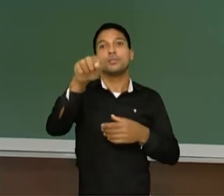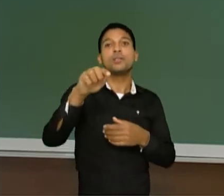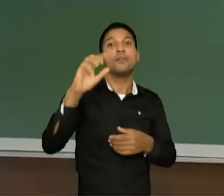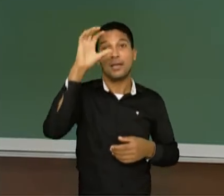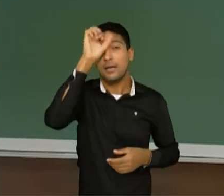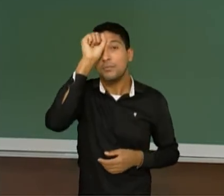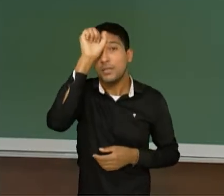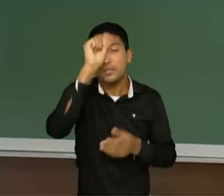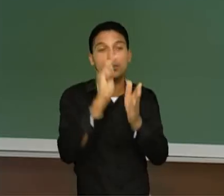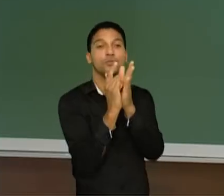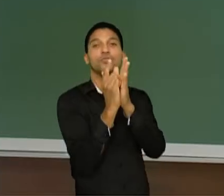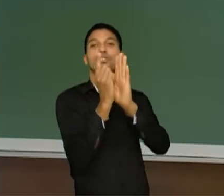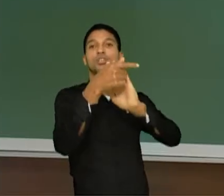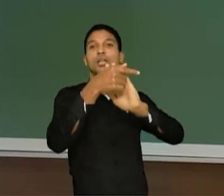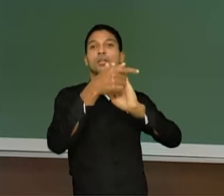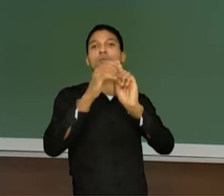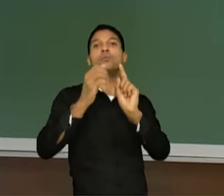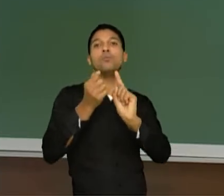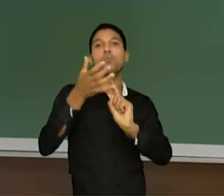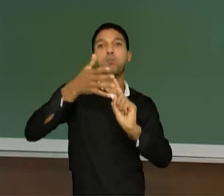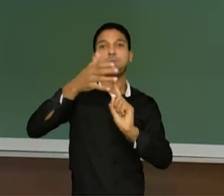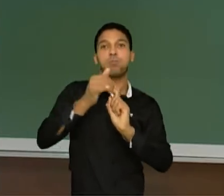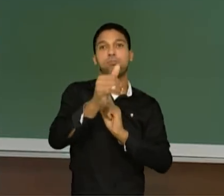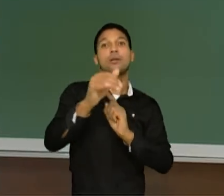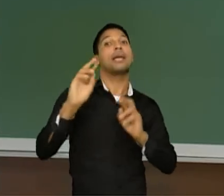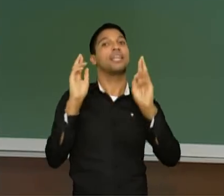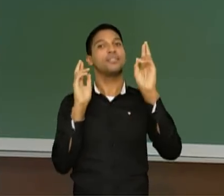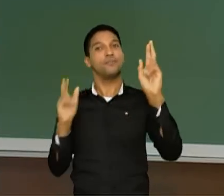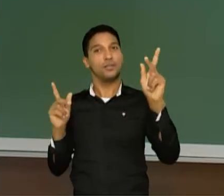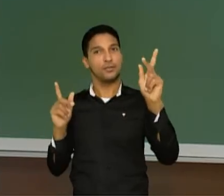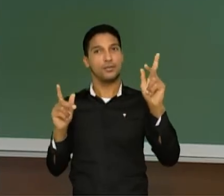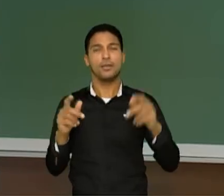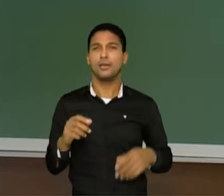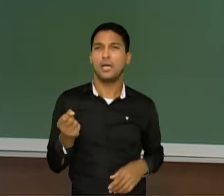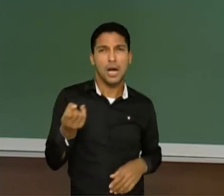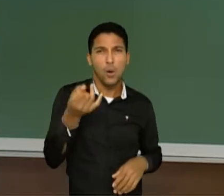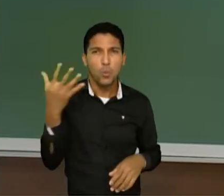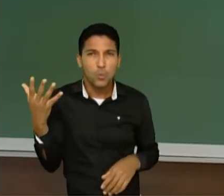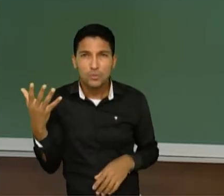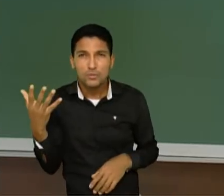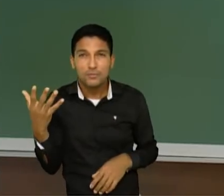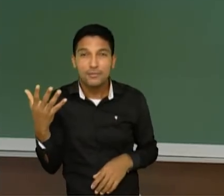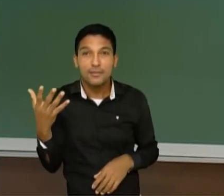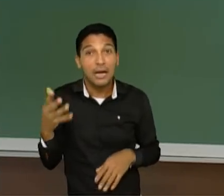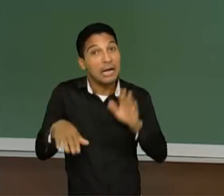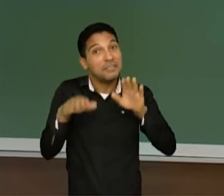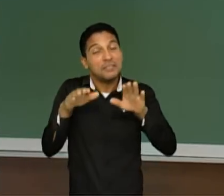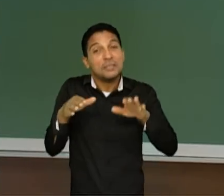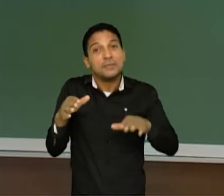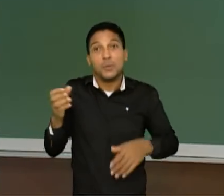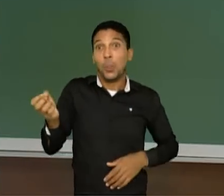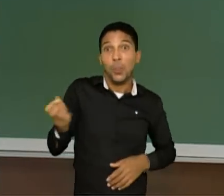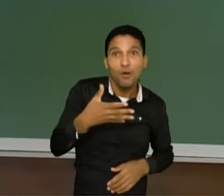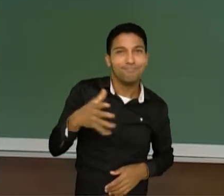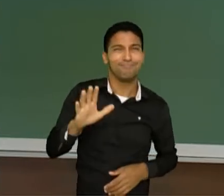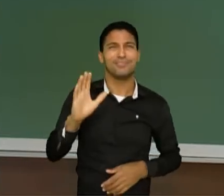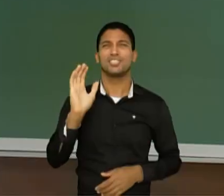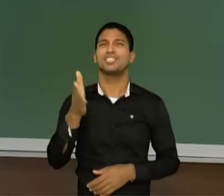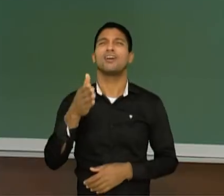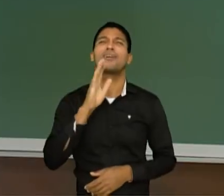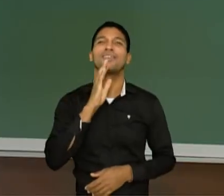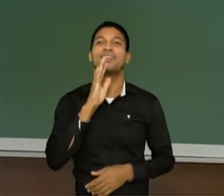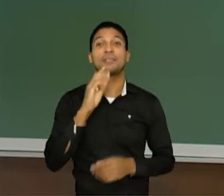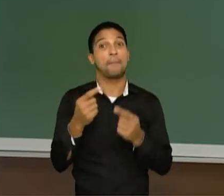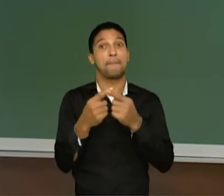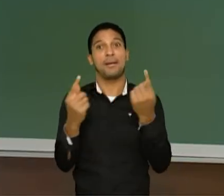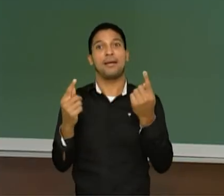vínhamos aprendendo até então, né? Para alguns pode ser que não sejam novidades, mas eu tenho certeza que para a maioria dos estudantes,